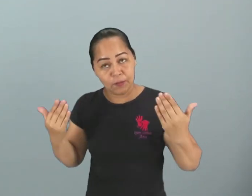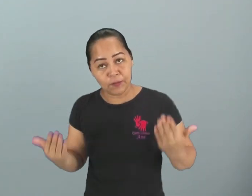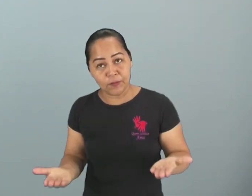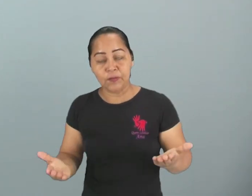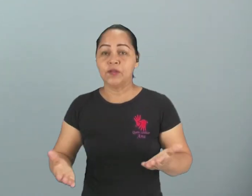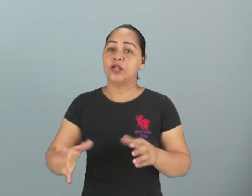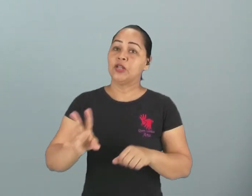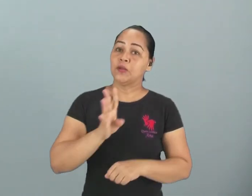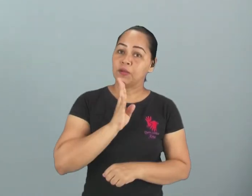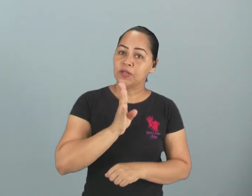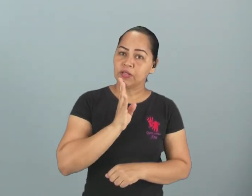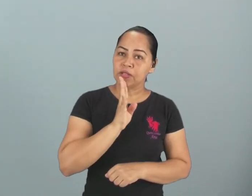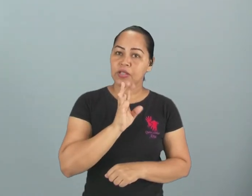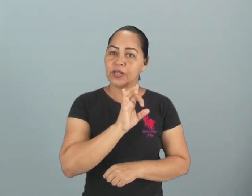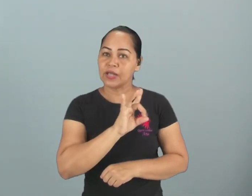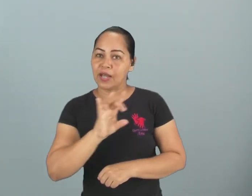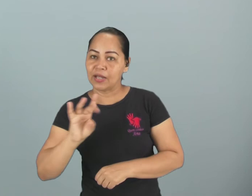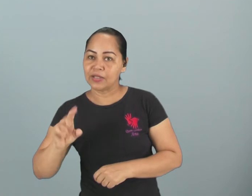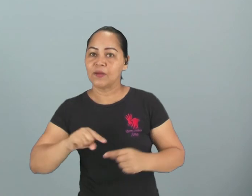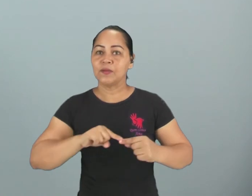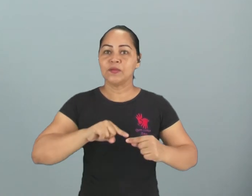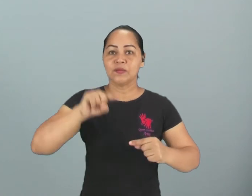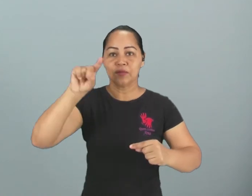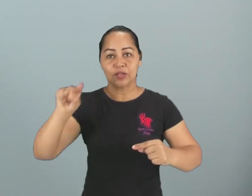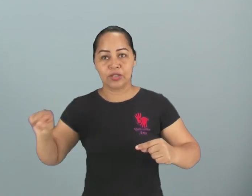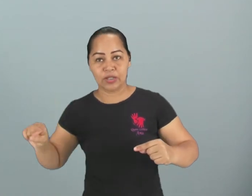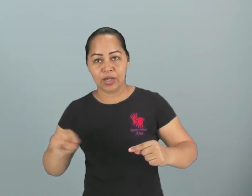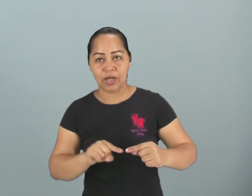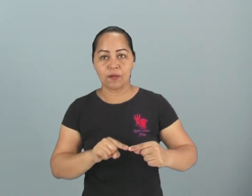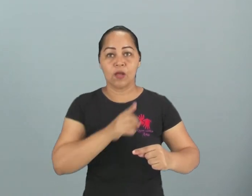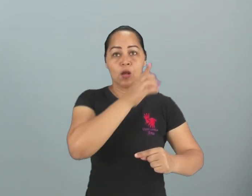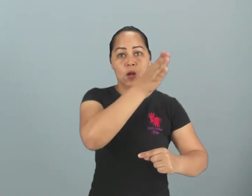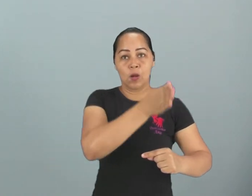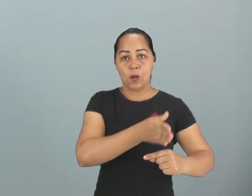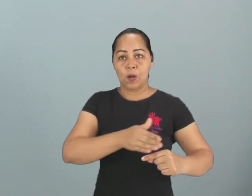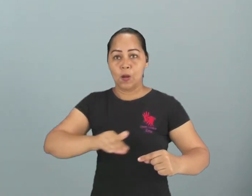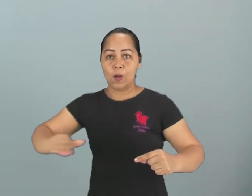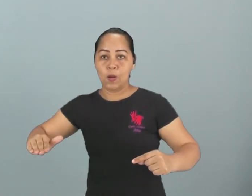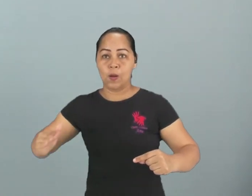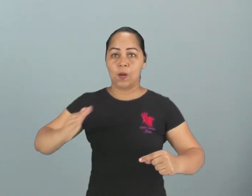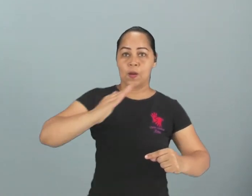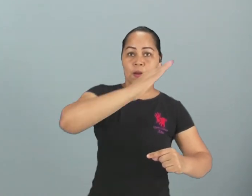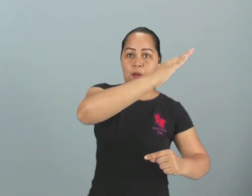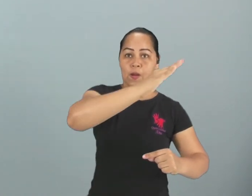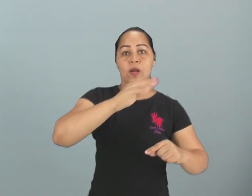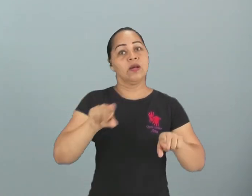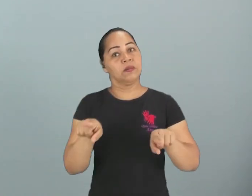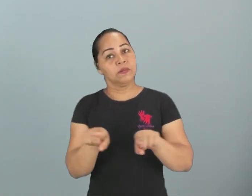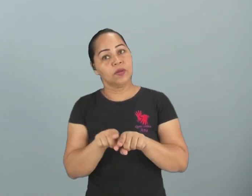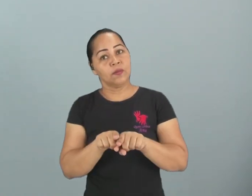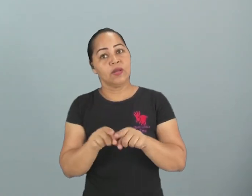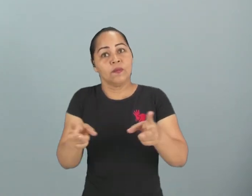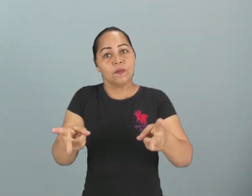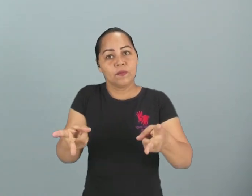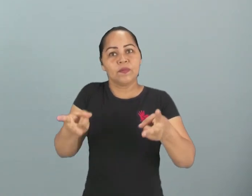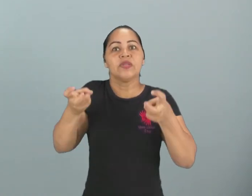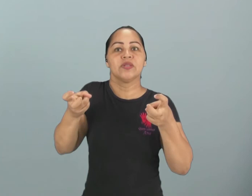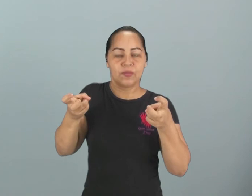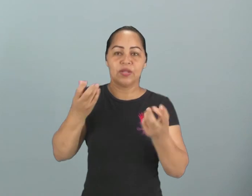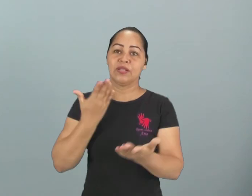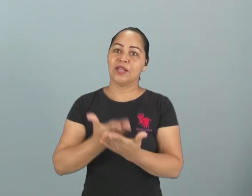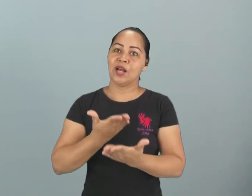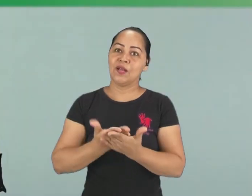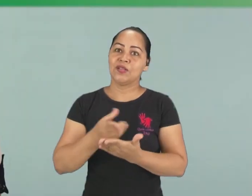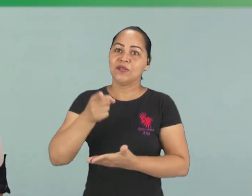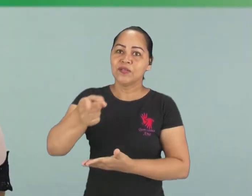um pouquinho de cada um dos triângulos apresentados e pôde perceber que na aula de hoje você